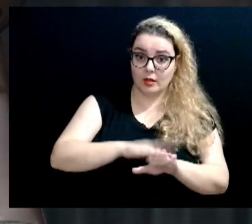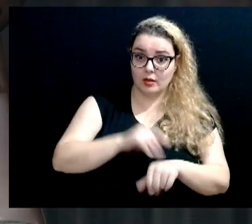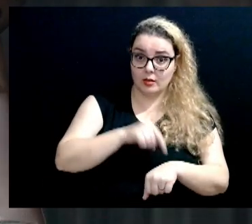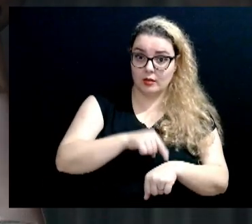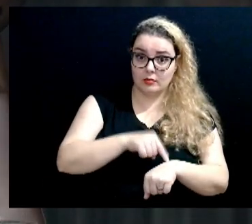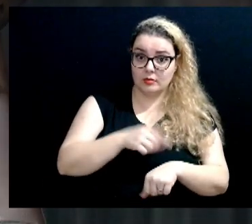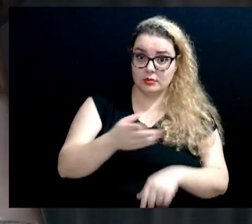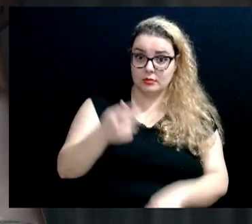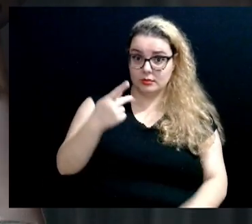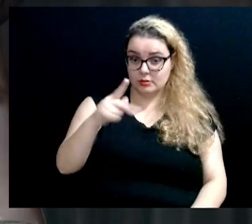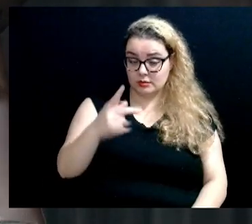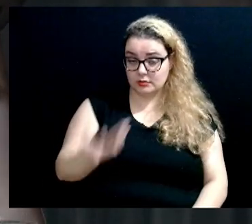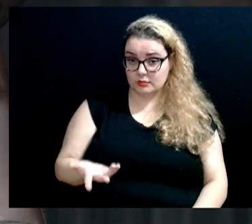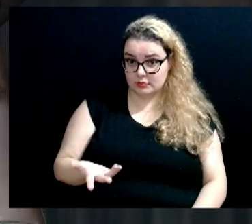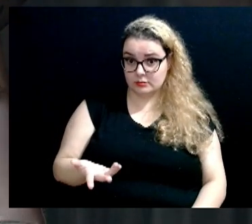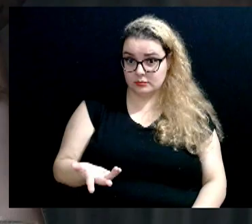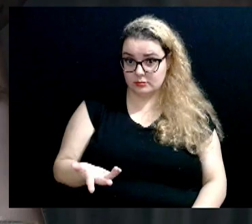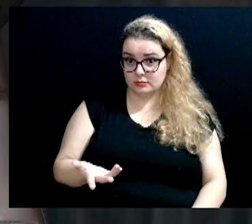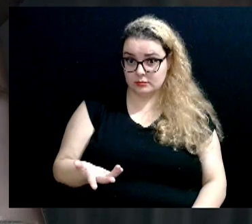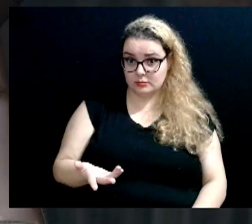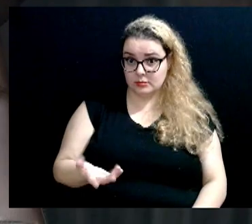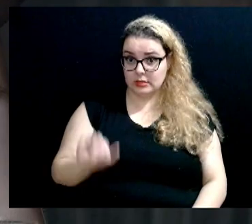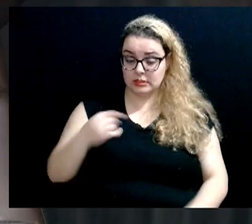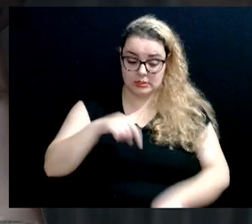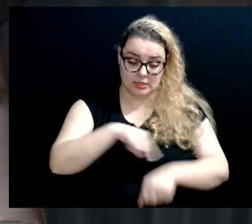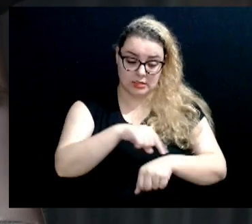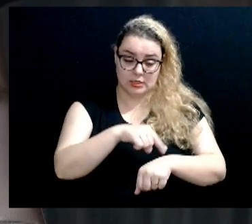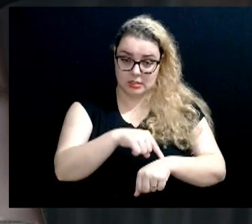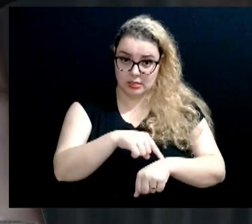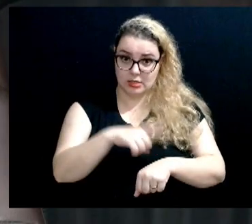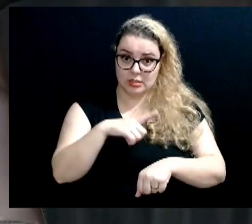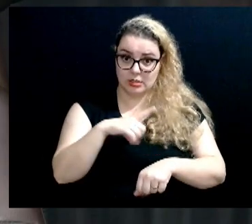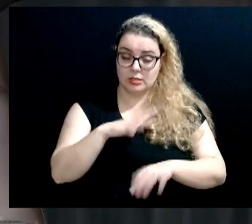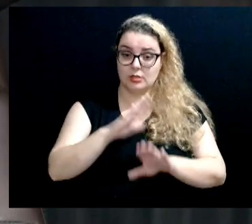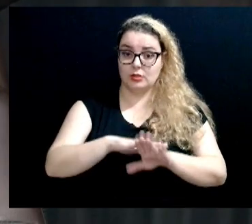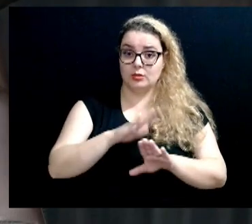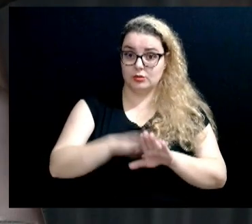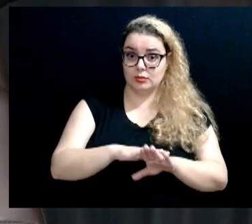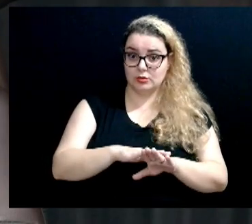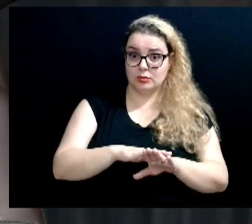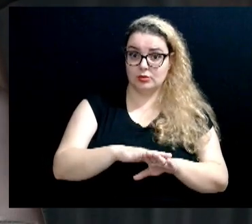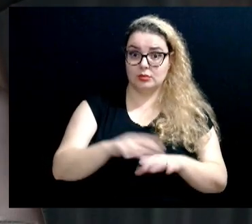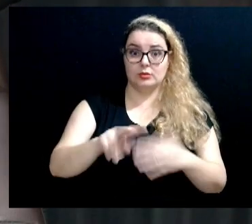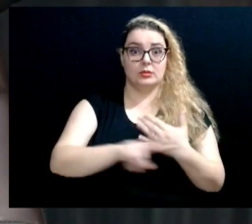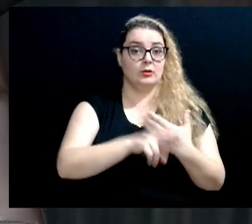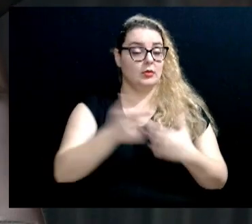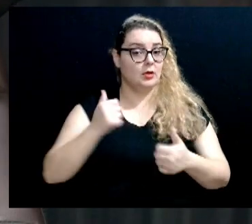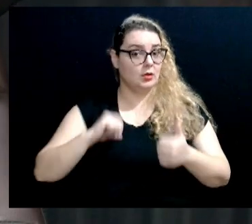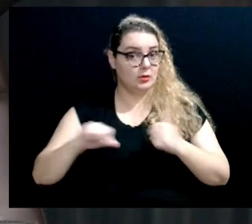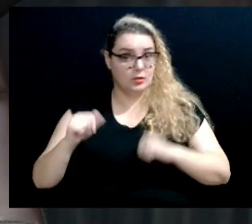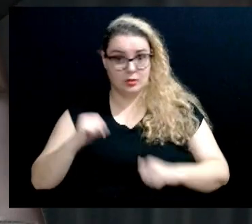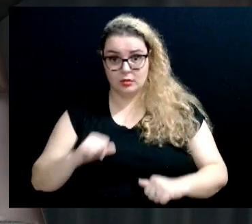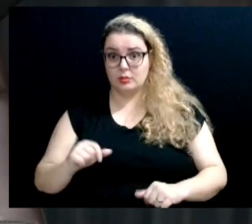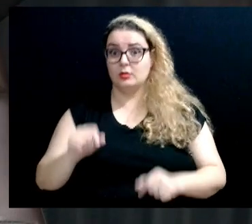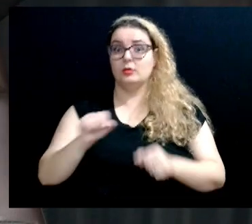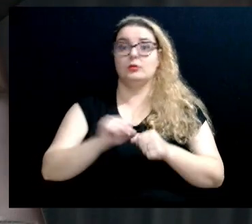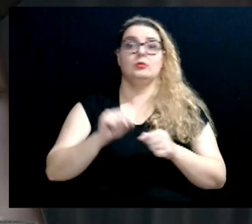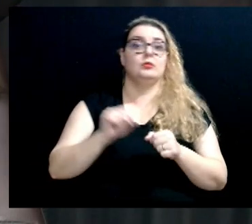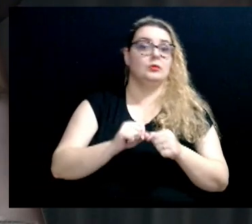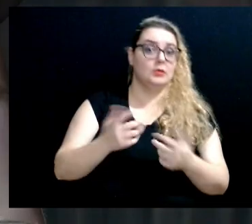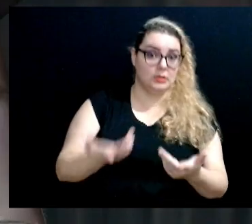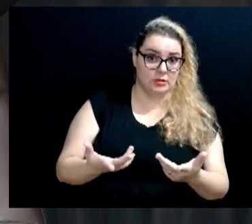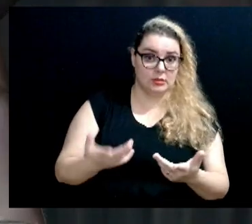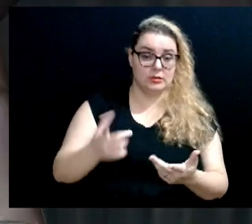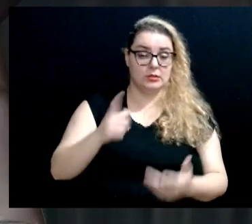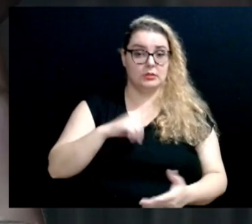Né? Porque assim, se esse relógio ele está tendo uma função que é de gerar ansiedade, de que você tenha de fato isso,